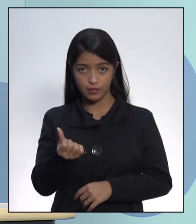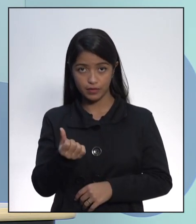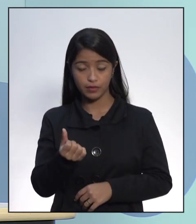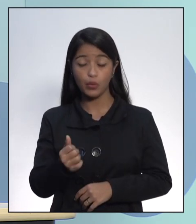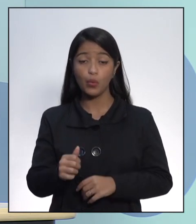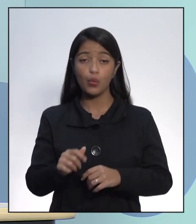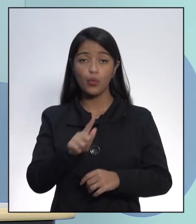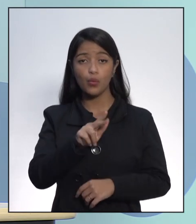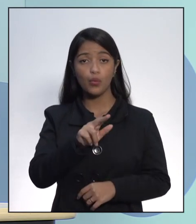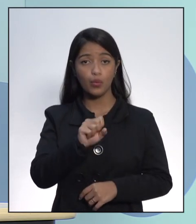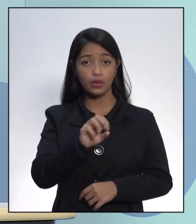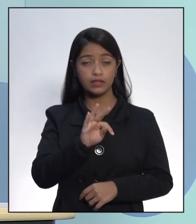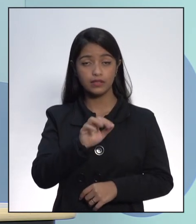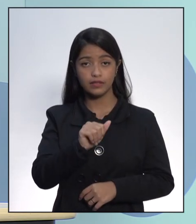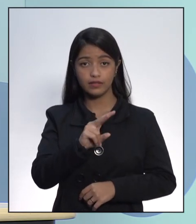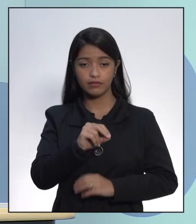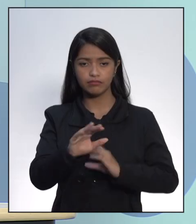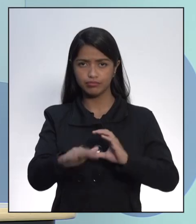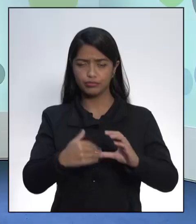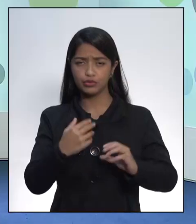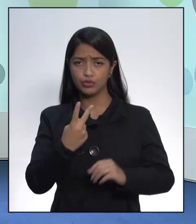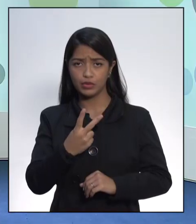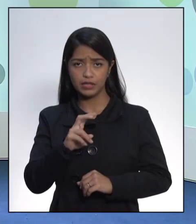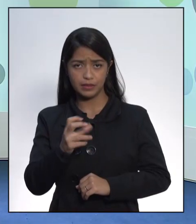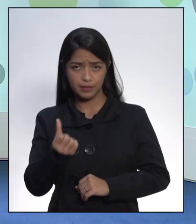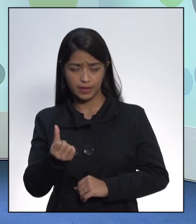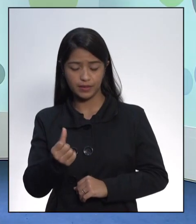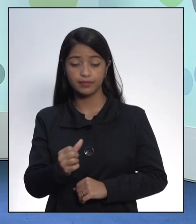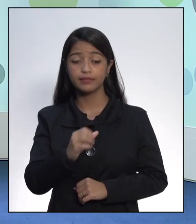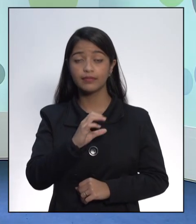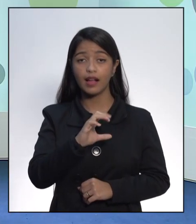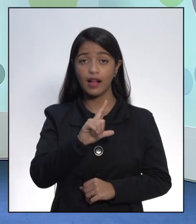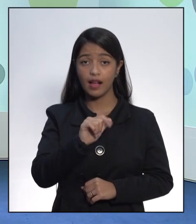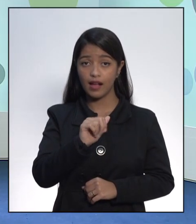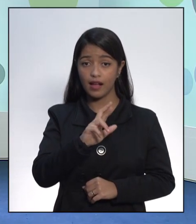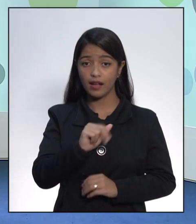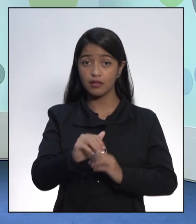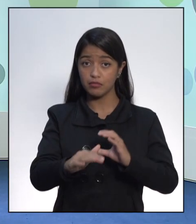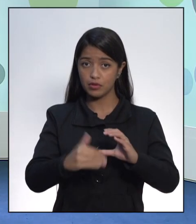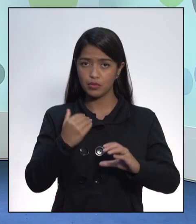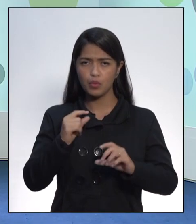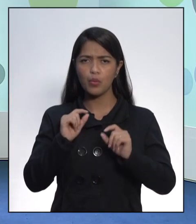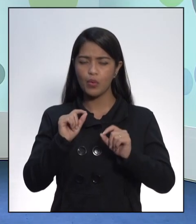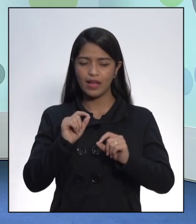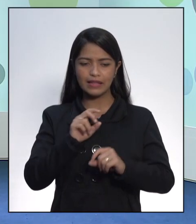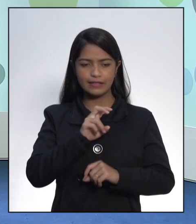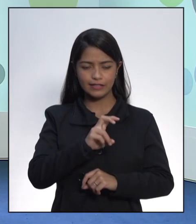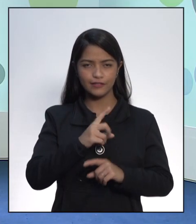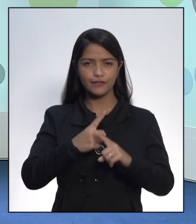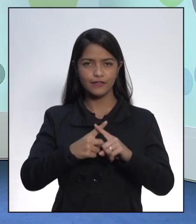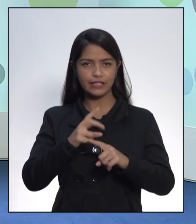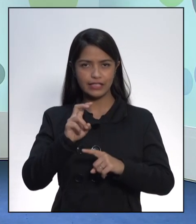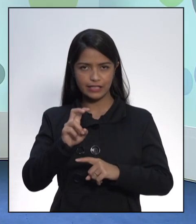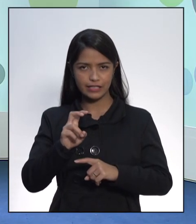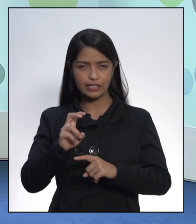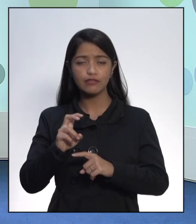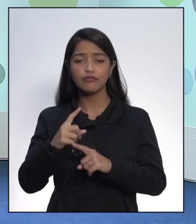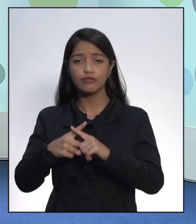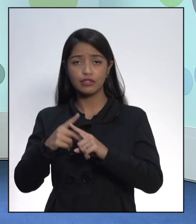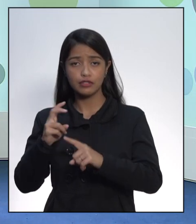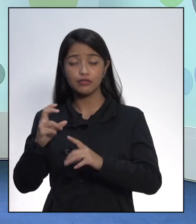a Clara, olha que legal o que a Clara fez. Ela escreveu assim, 5 vezes 5 vezes 5 é